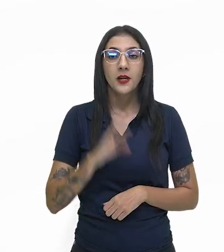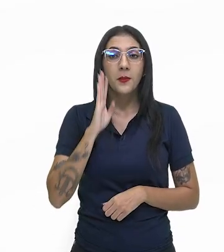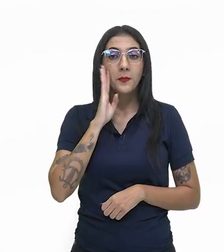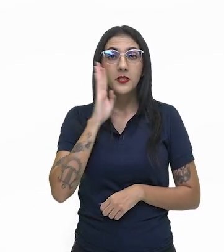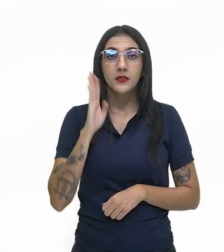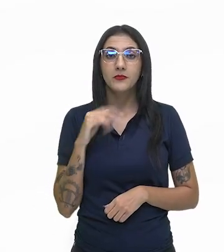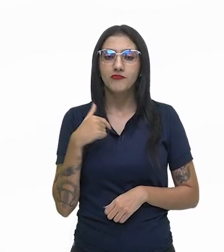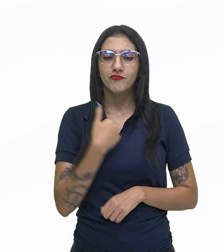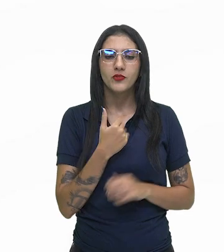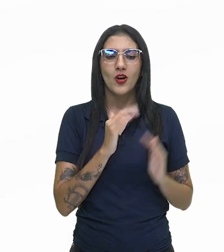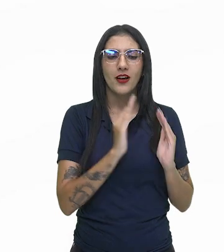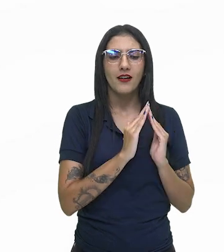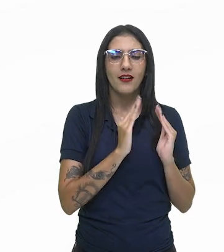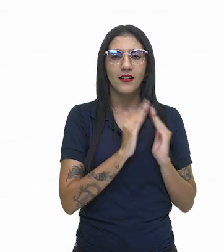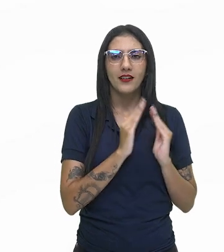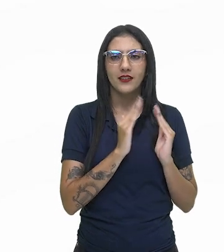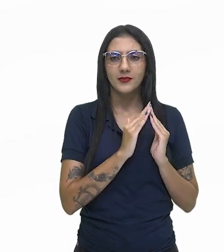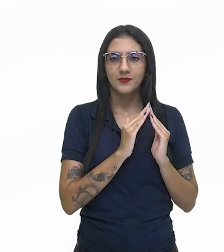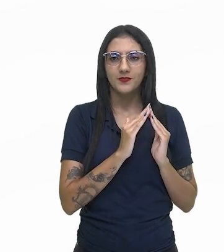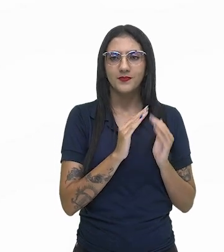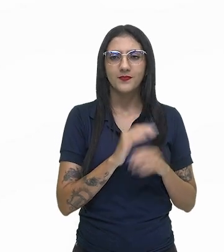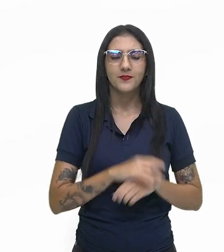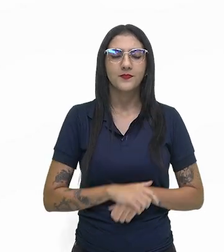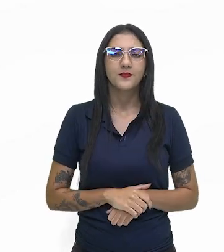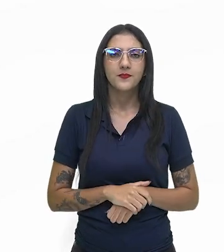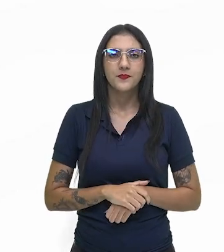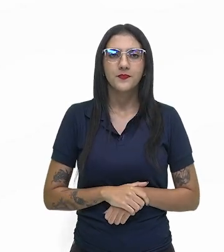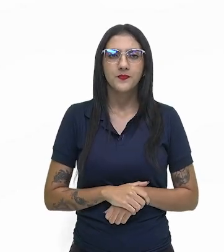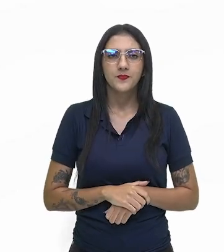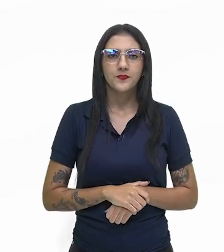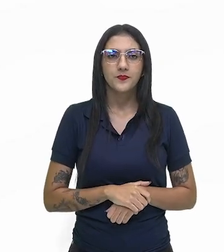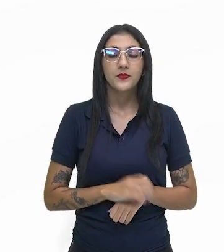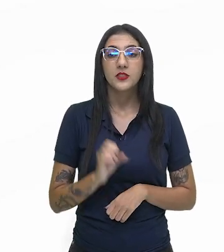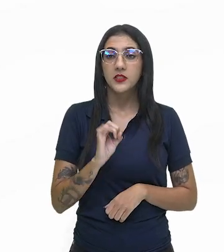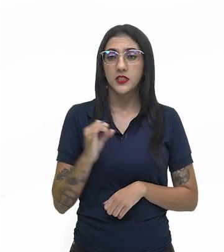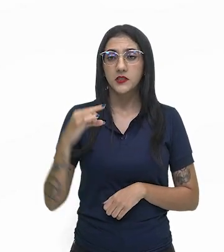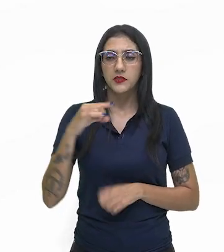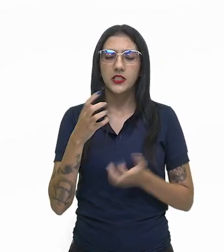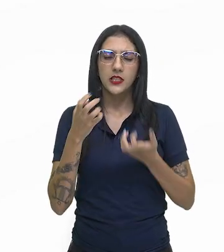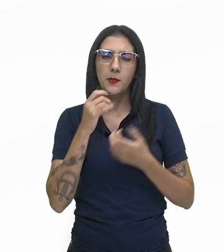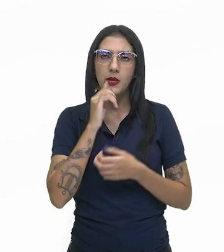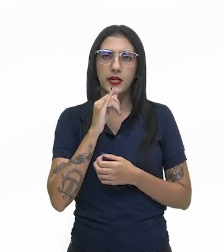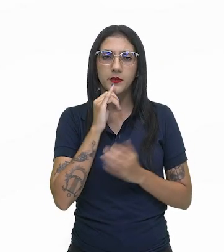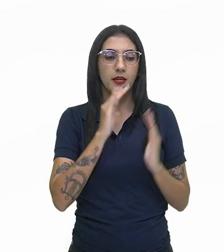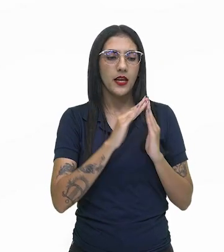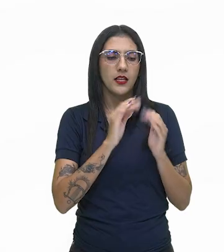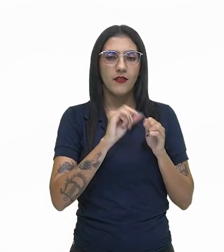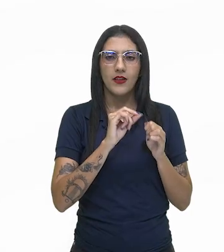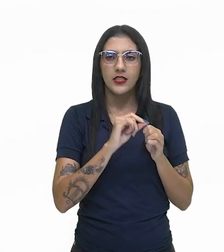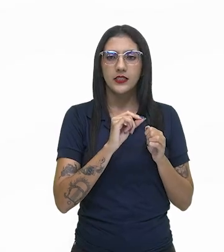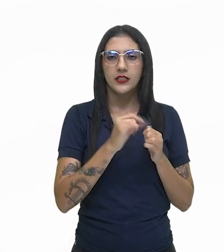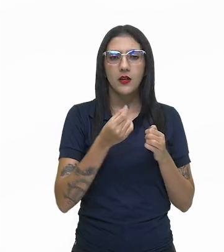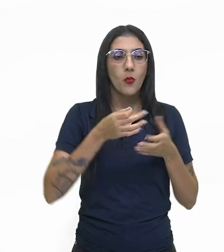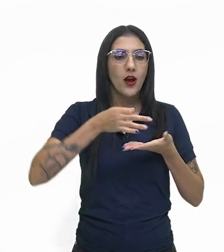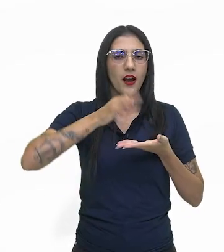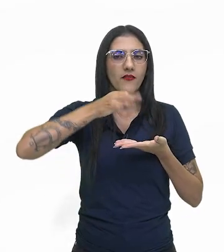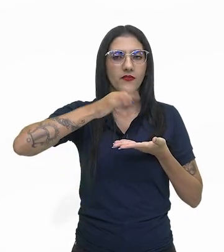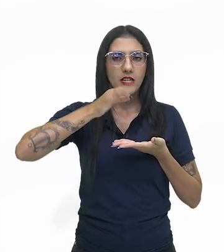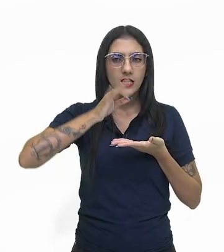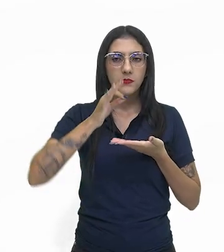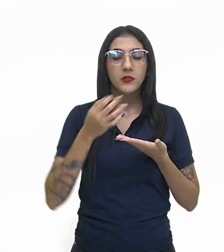nossa cozinha, que é um laboratório químico. Então, quando você quer preparar um café, você está fazendo uma